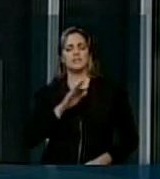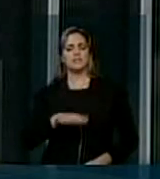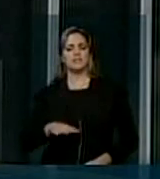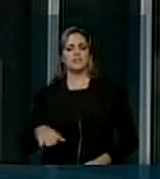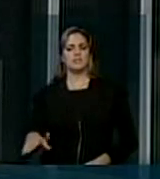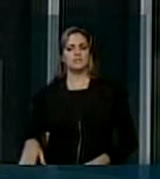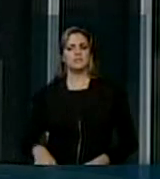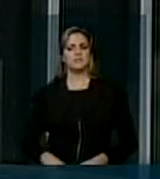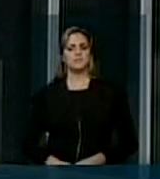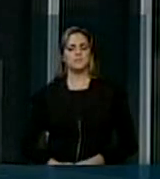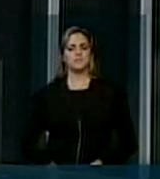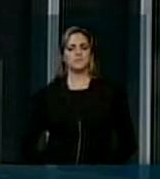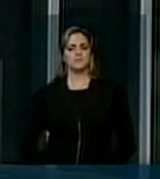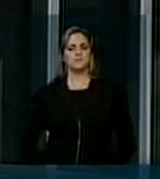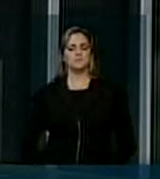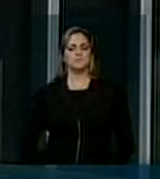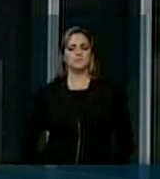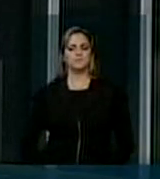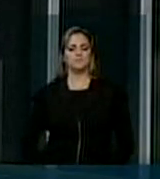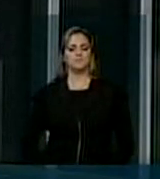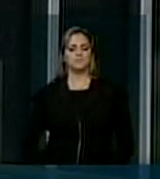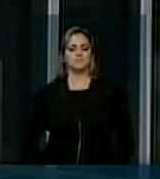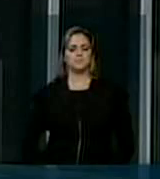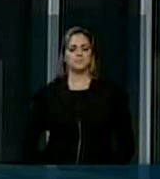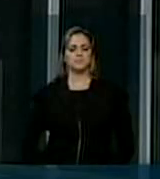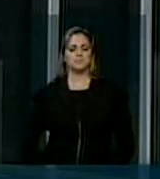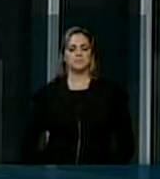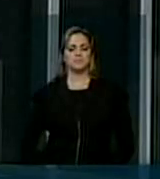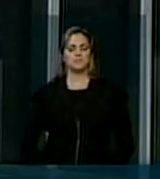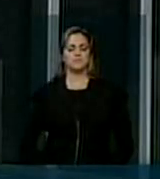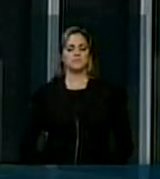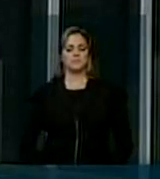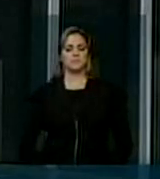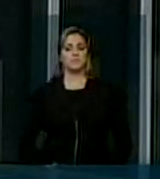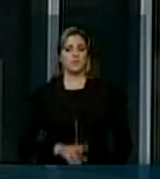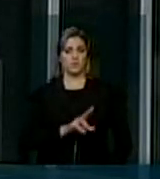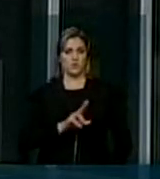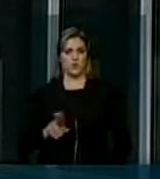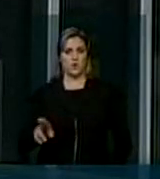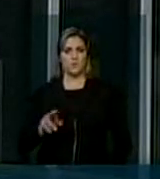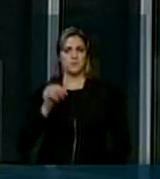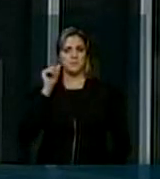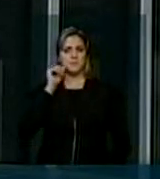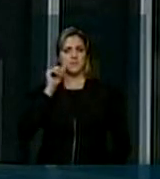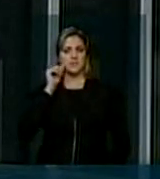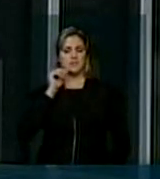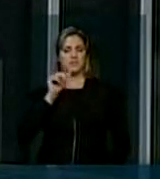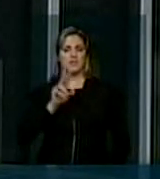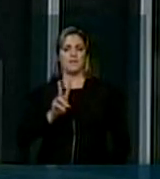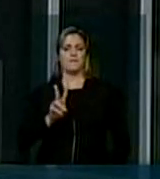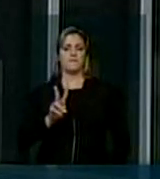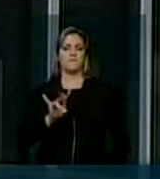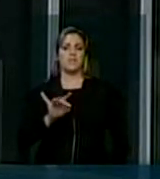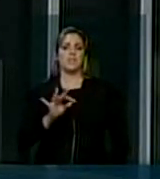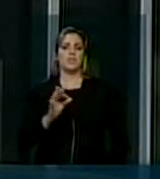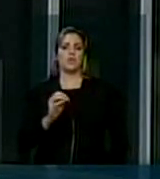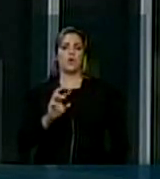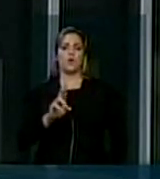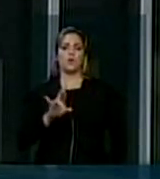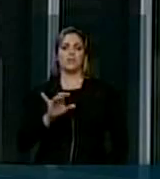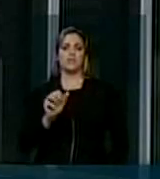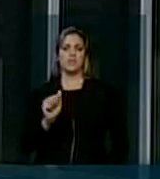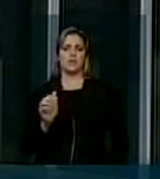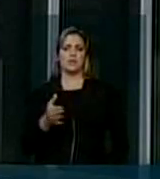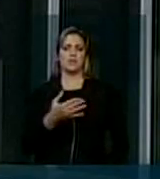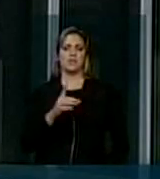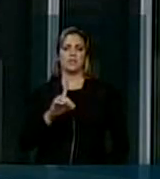criança. Vitória de Cristo é o seu nome, é por si só,